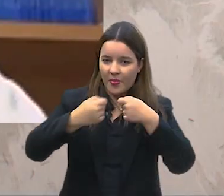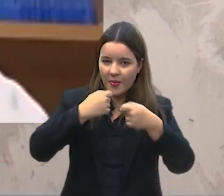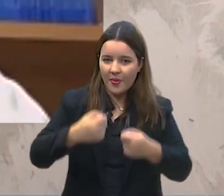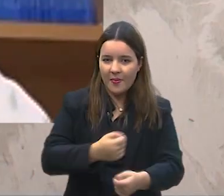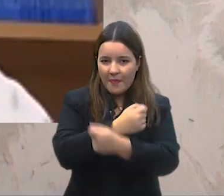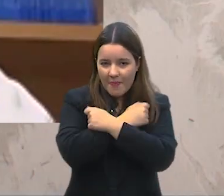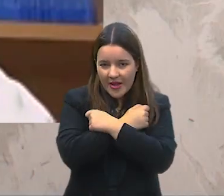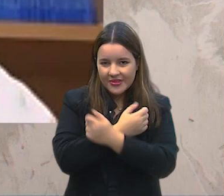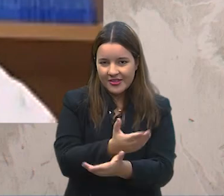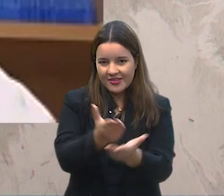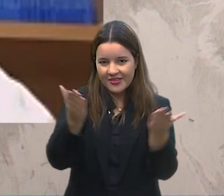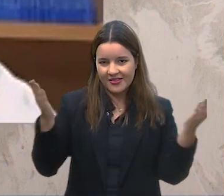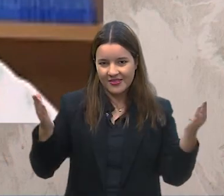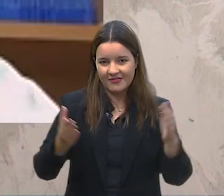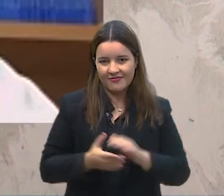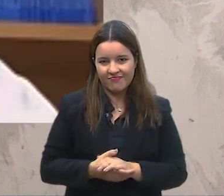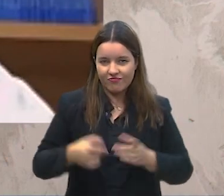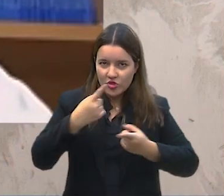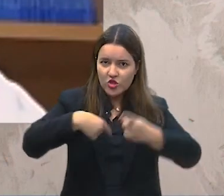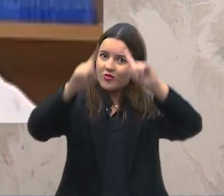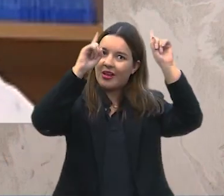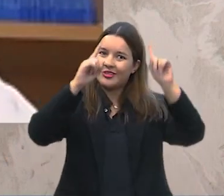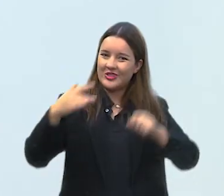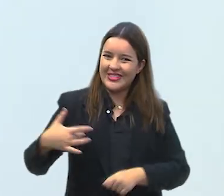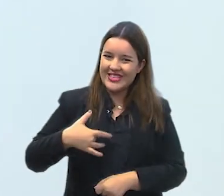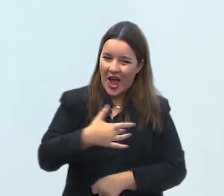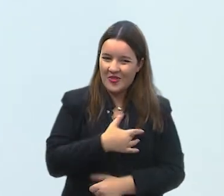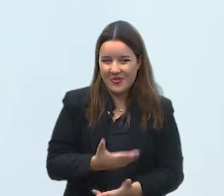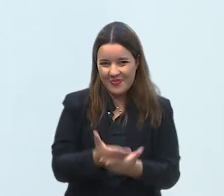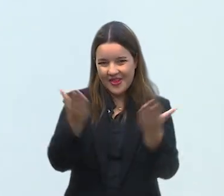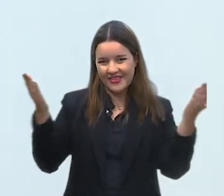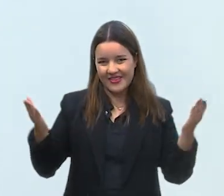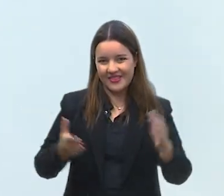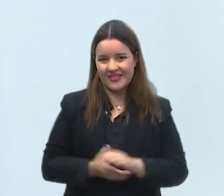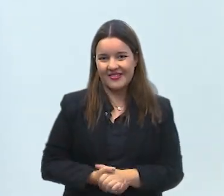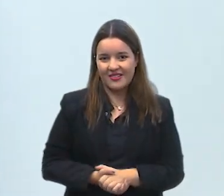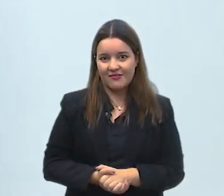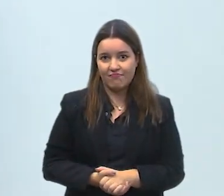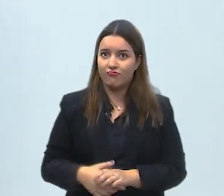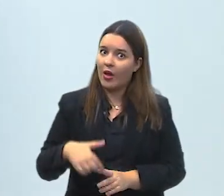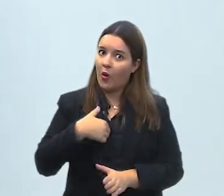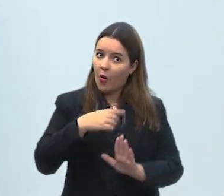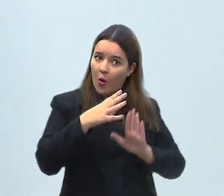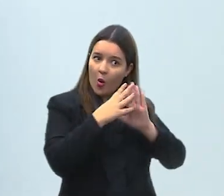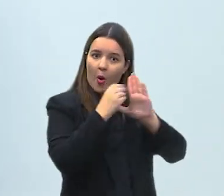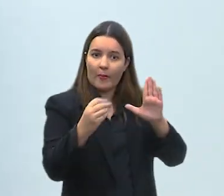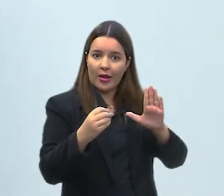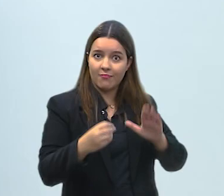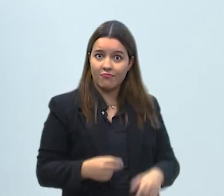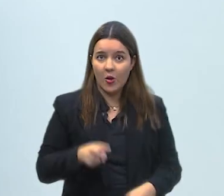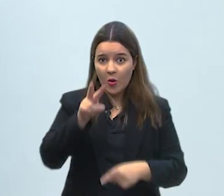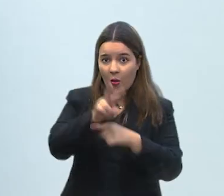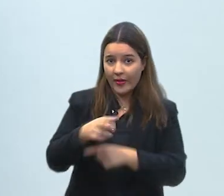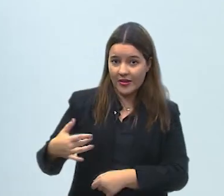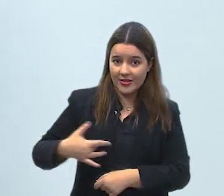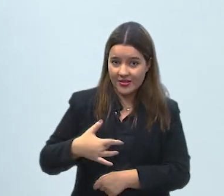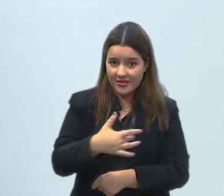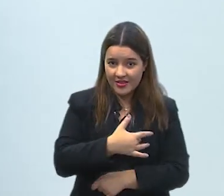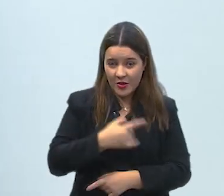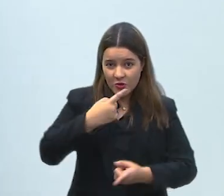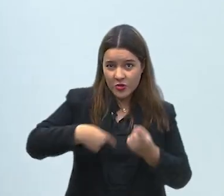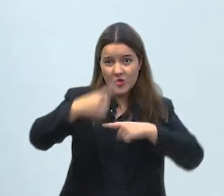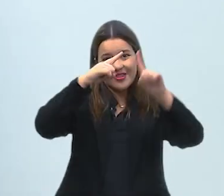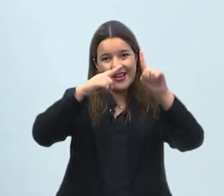abraço a todos, sucesso e saúde para todo mundo. Obrigada, vou repetir o que o doutor falou, então. Cuide da sua saúde,